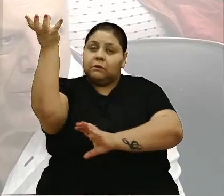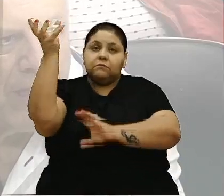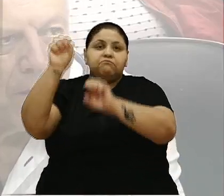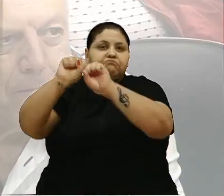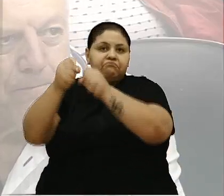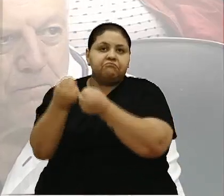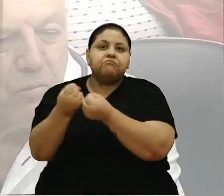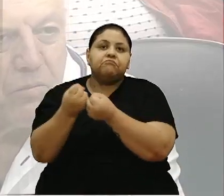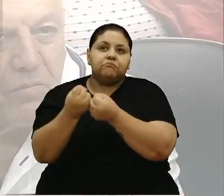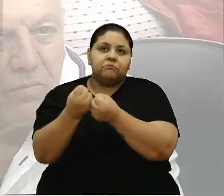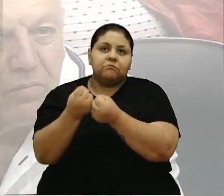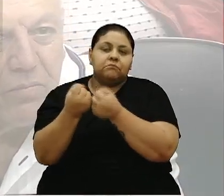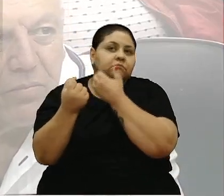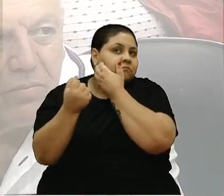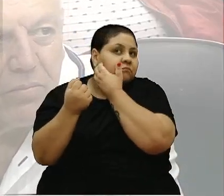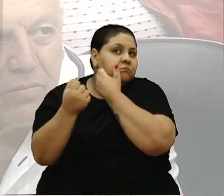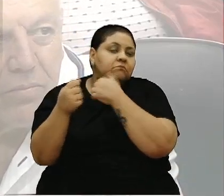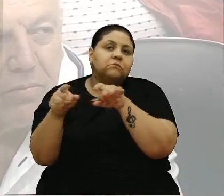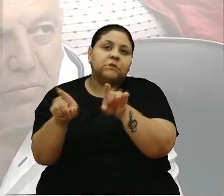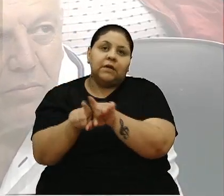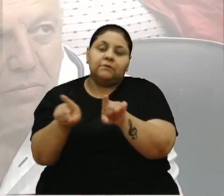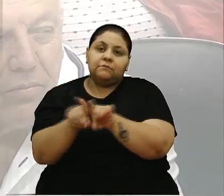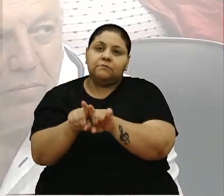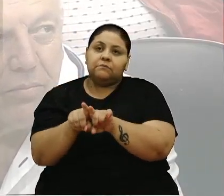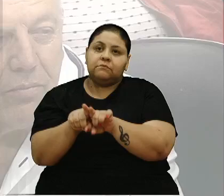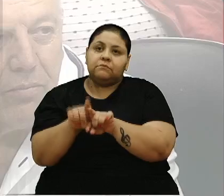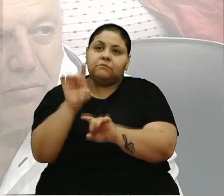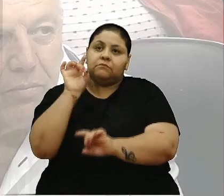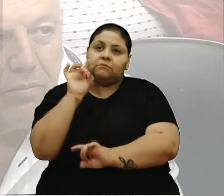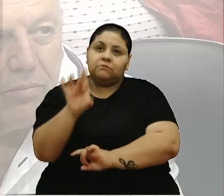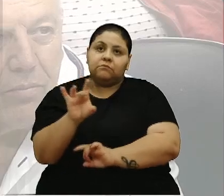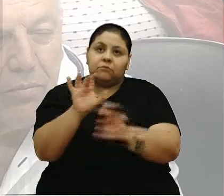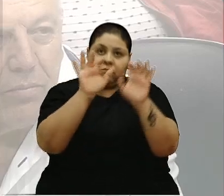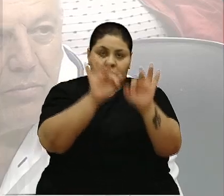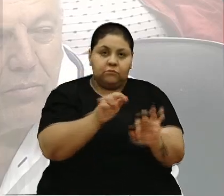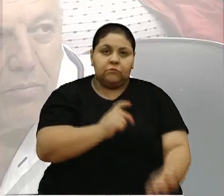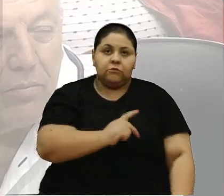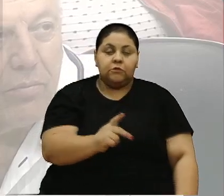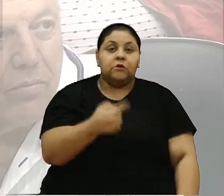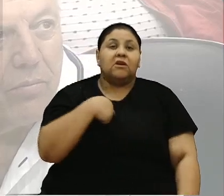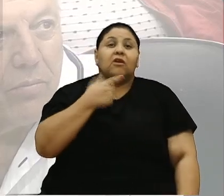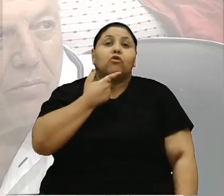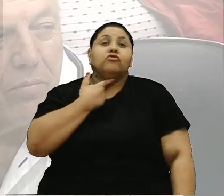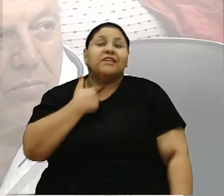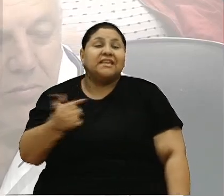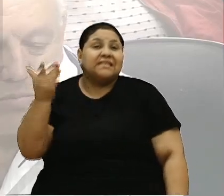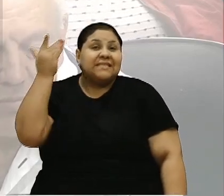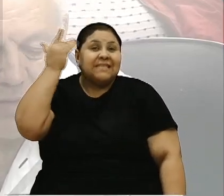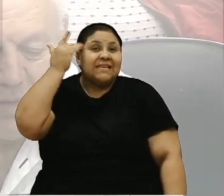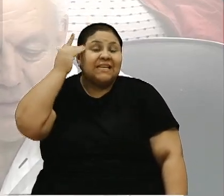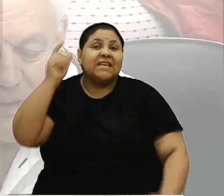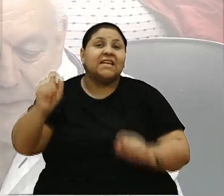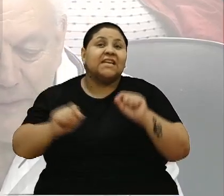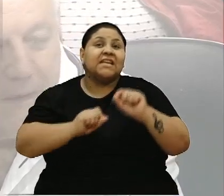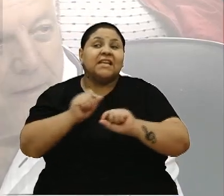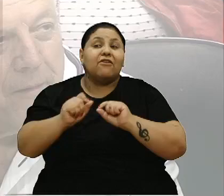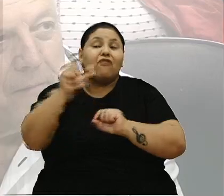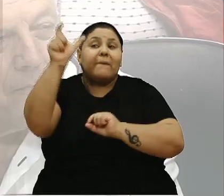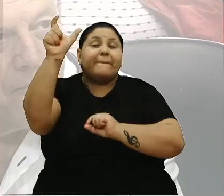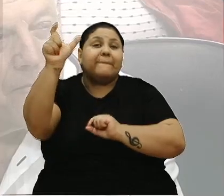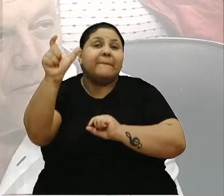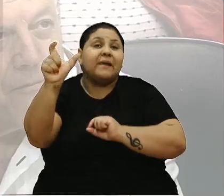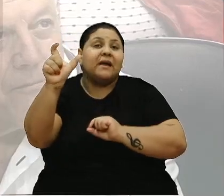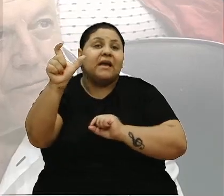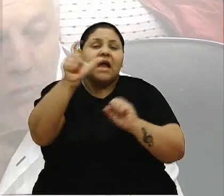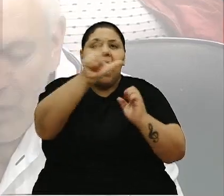imagina fazer grandes promessas. Só que, para concluir, presidente, eu gostaria só de saber quem foi a agência